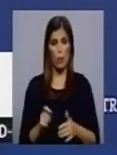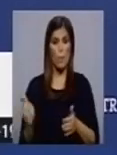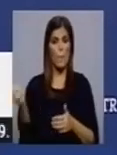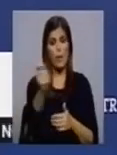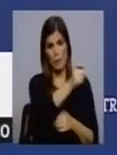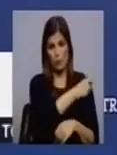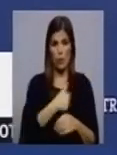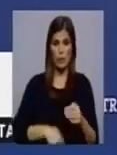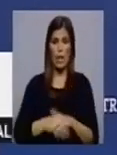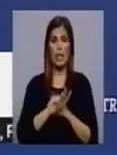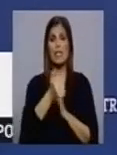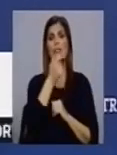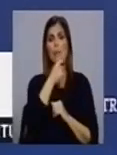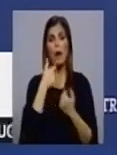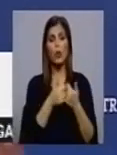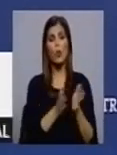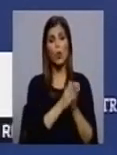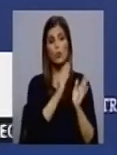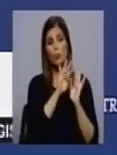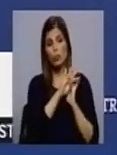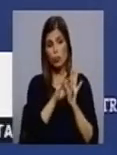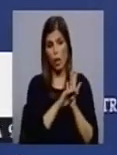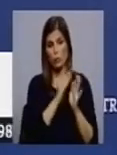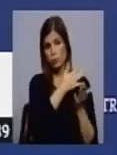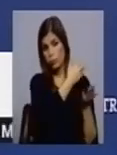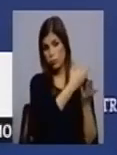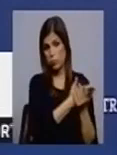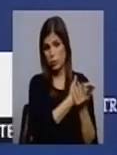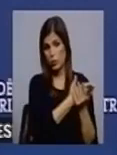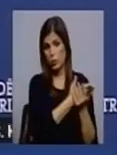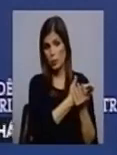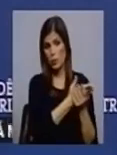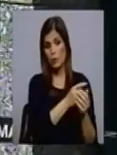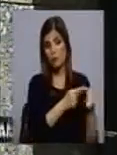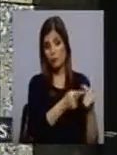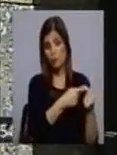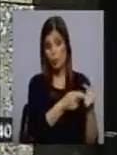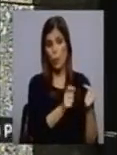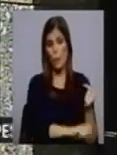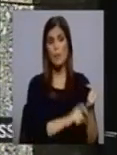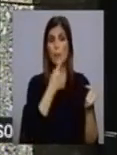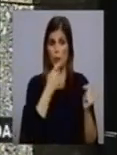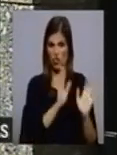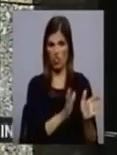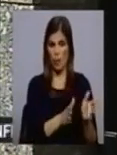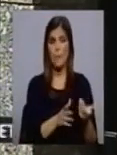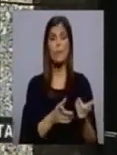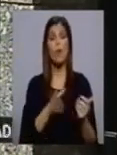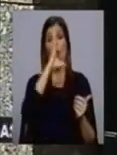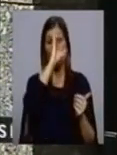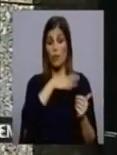dia 15 de maio de todos os processos que tenham entrado mesmo já durante todo o mês de abril. O